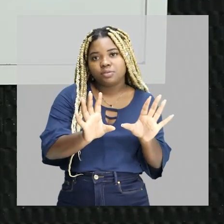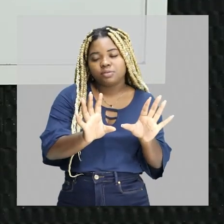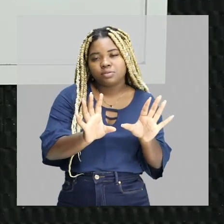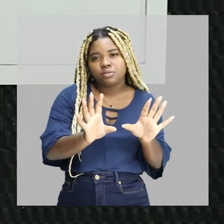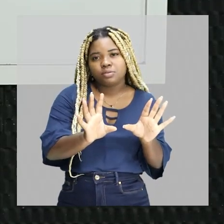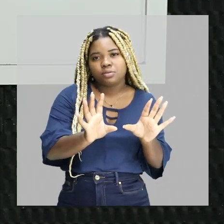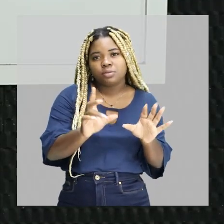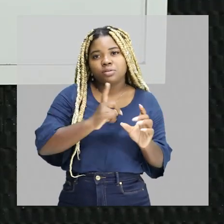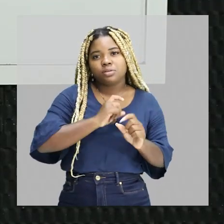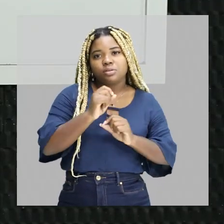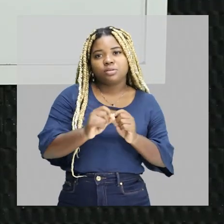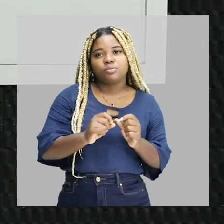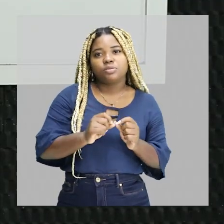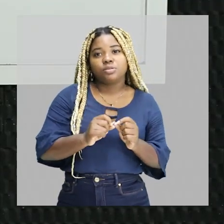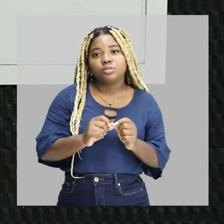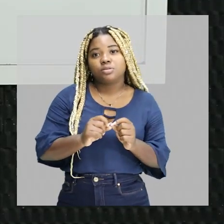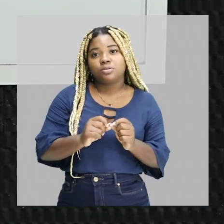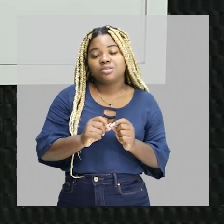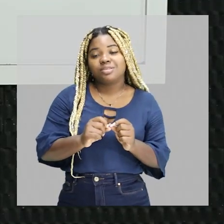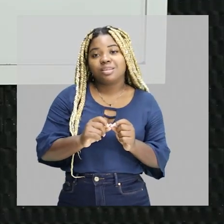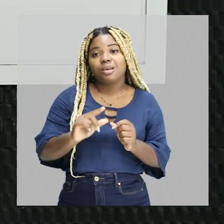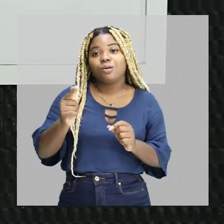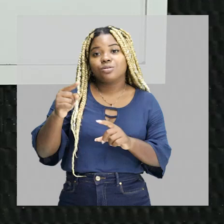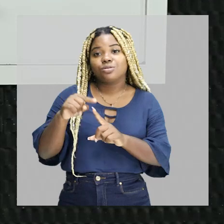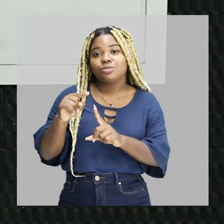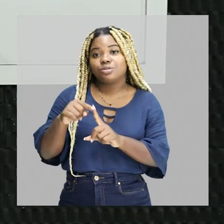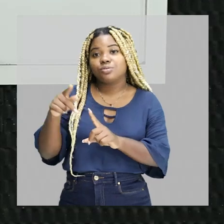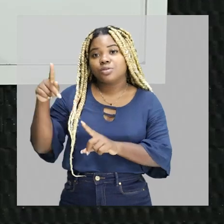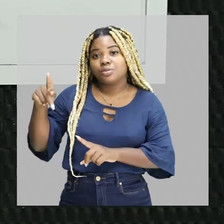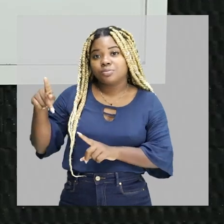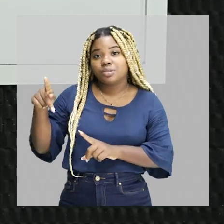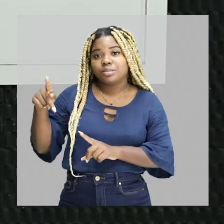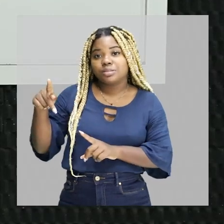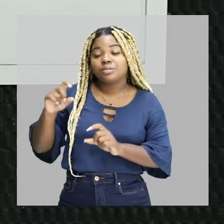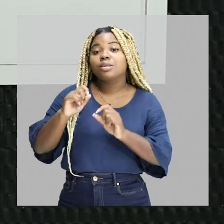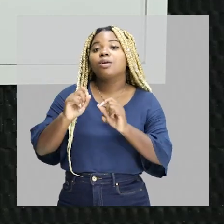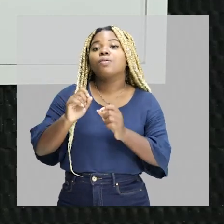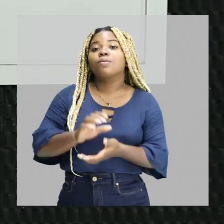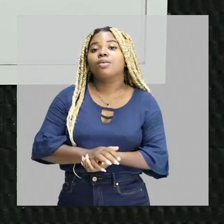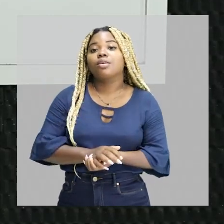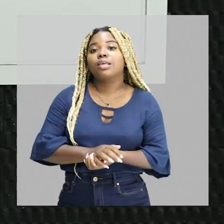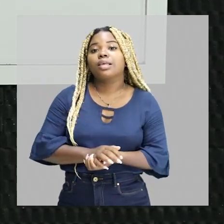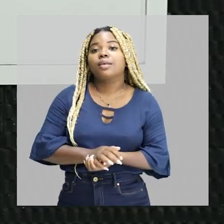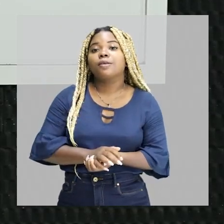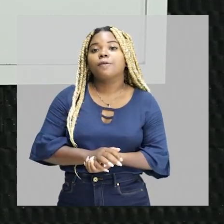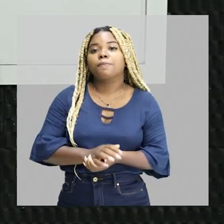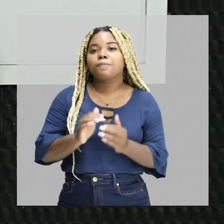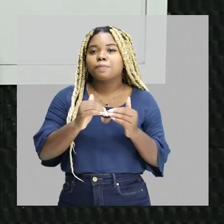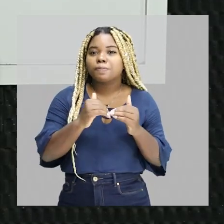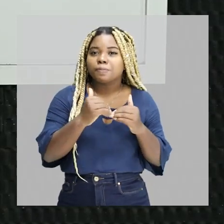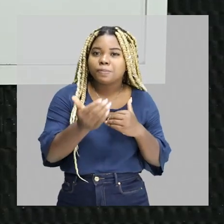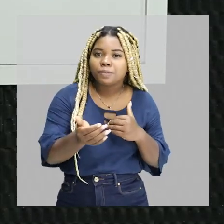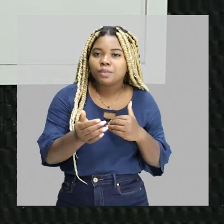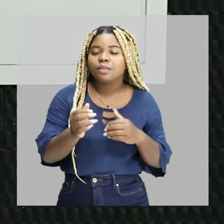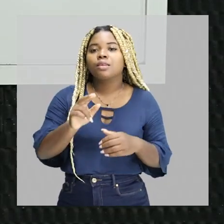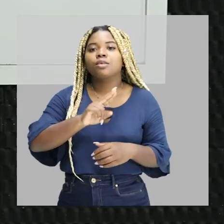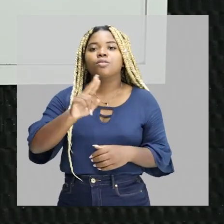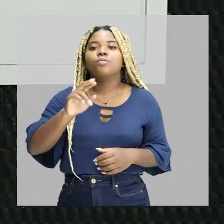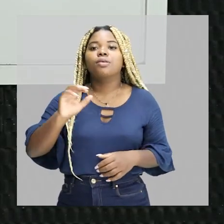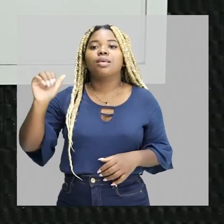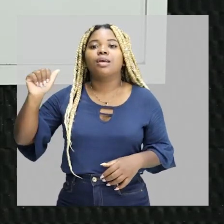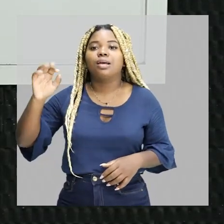não é, a presença de uma pressão externa, que nós chamamos de pressão atmosférica. certo? Então tem uma pressão